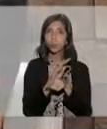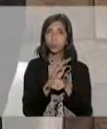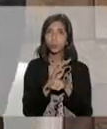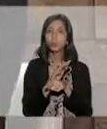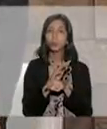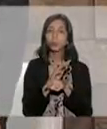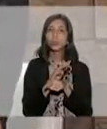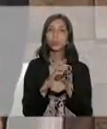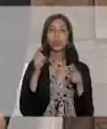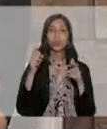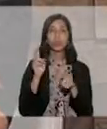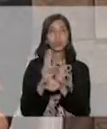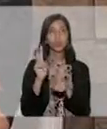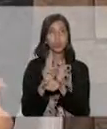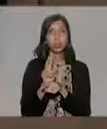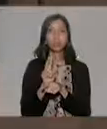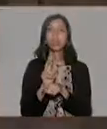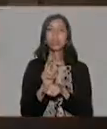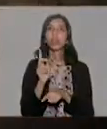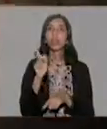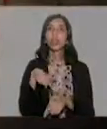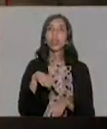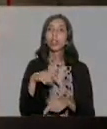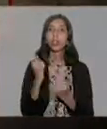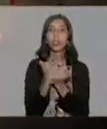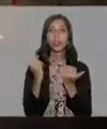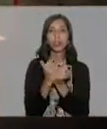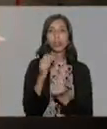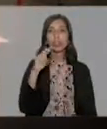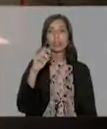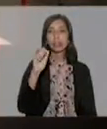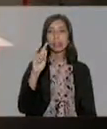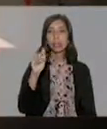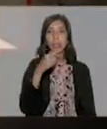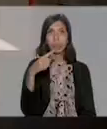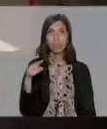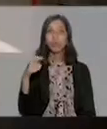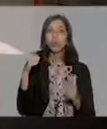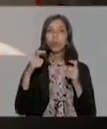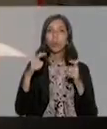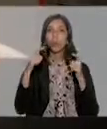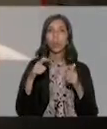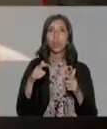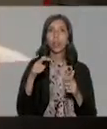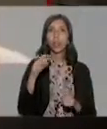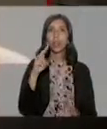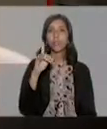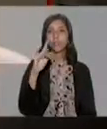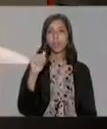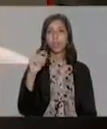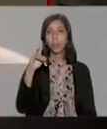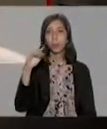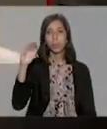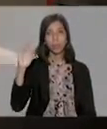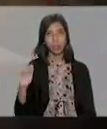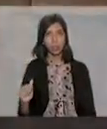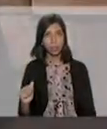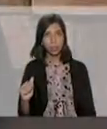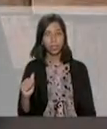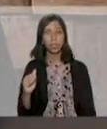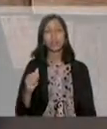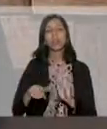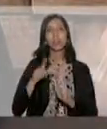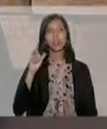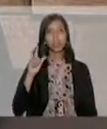trabalhou em Esperança. A primeira colaboração foi com o Negrão, em Vila Madalena. Ah, foi antes até de Esperança, né?